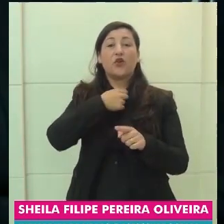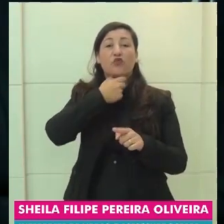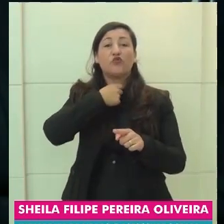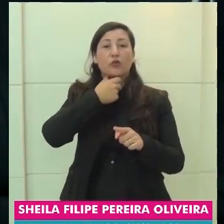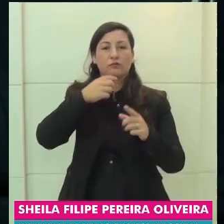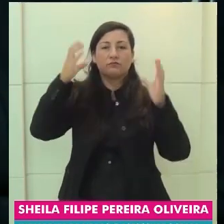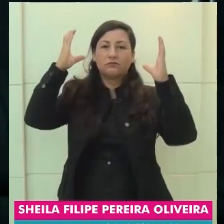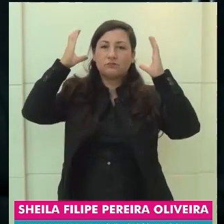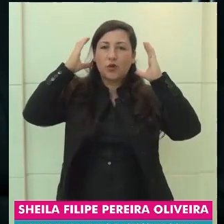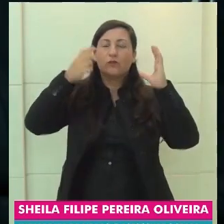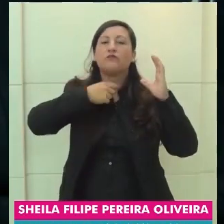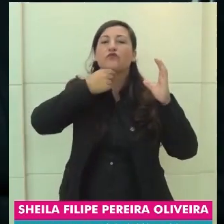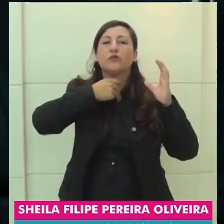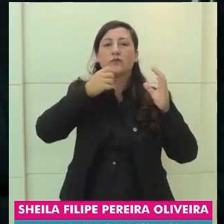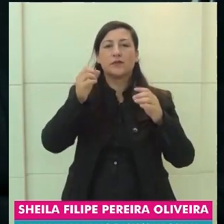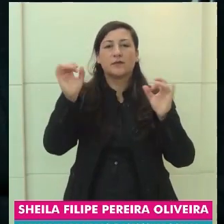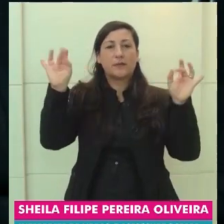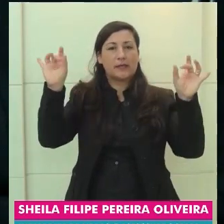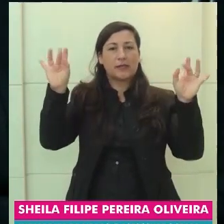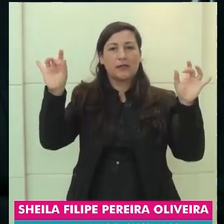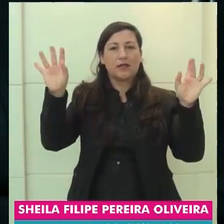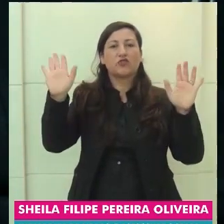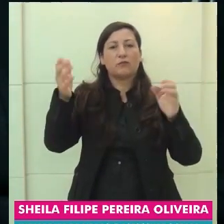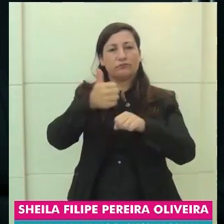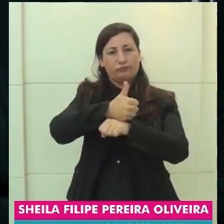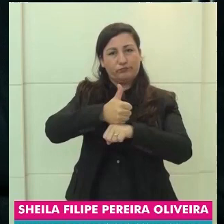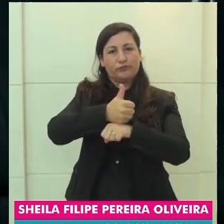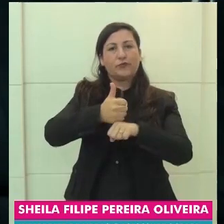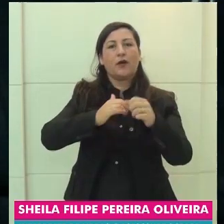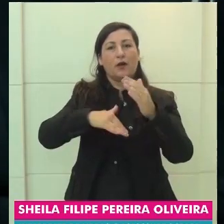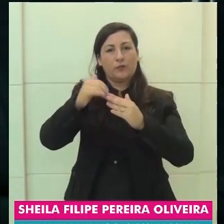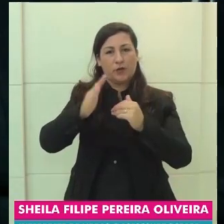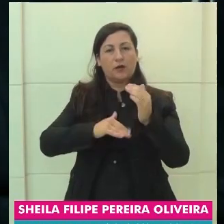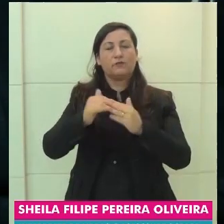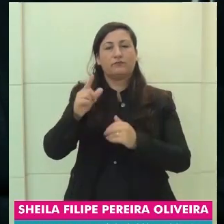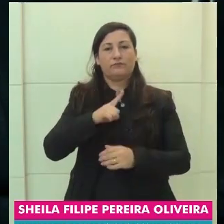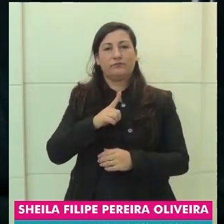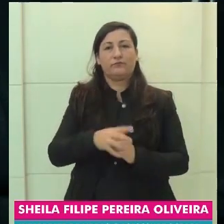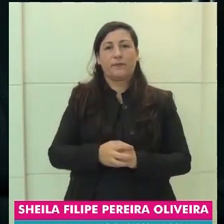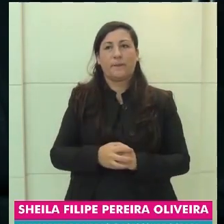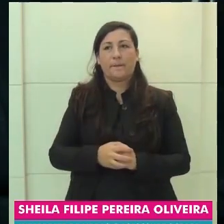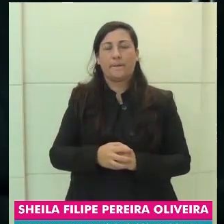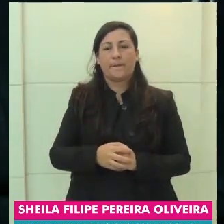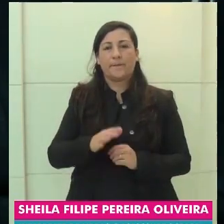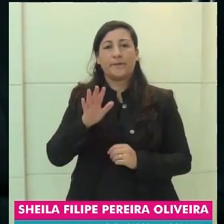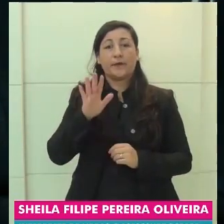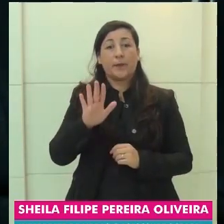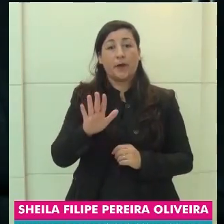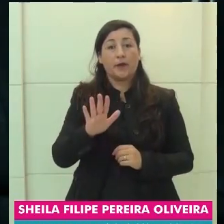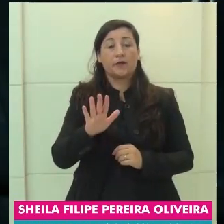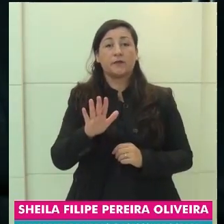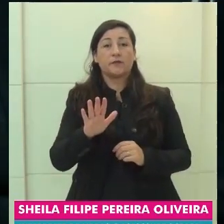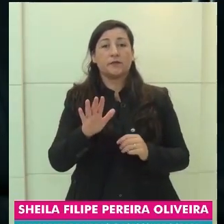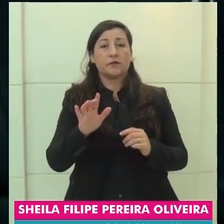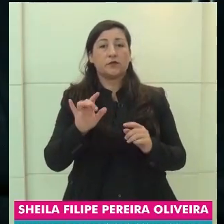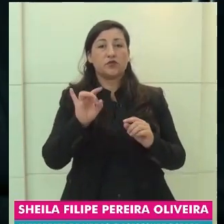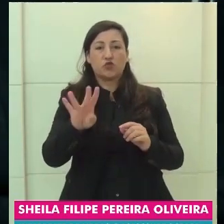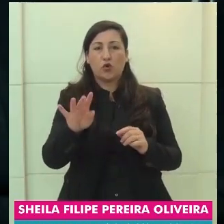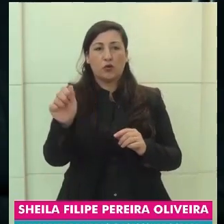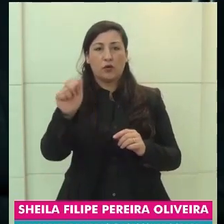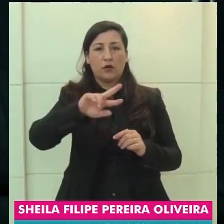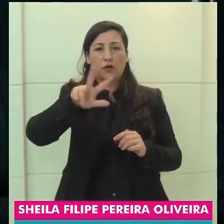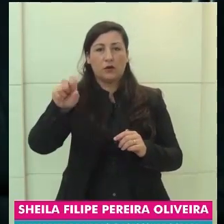especializada em audiometria para atendimento. Então, essa audiometria não está somente para a